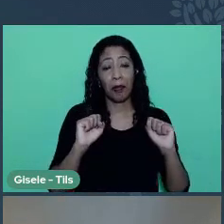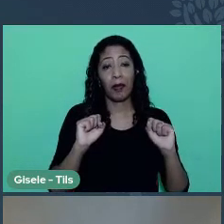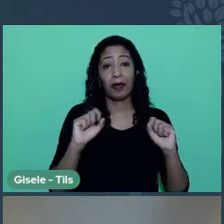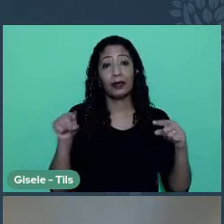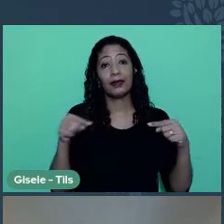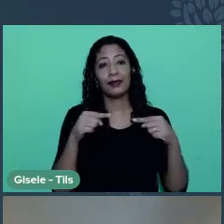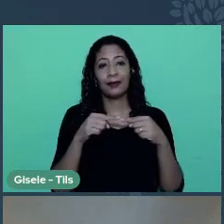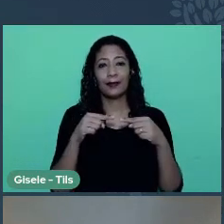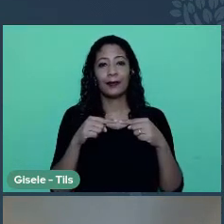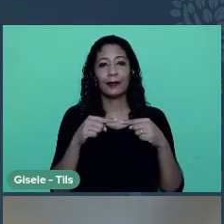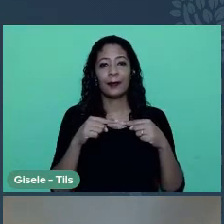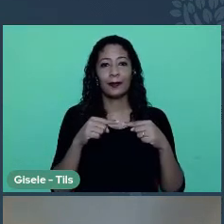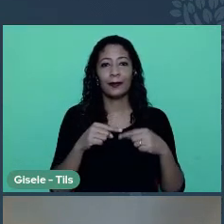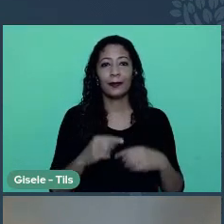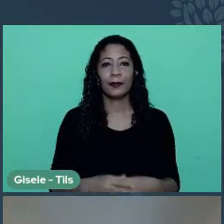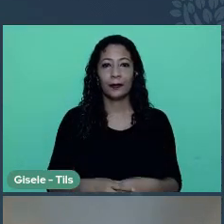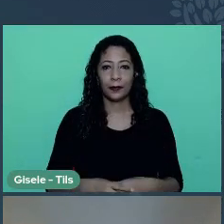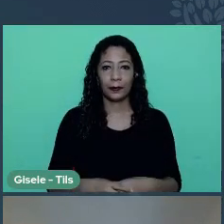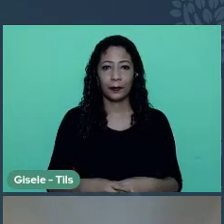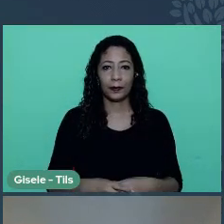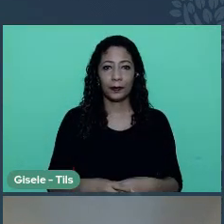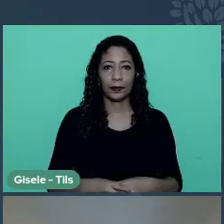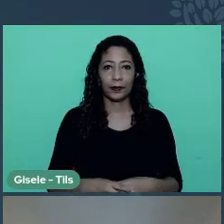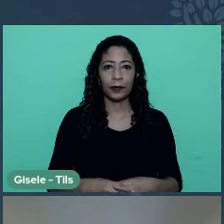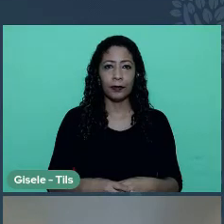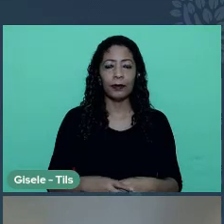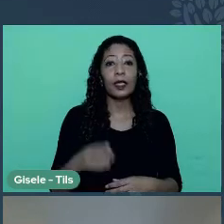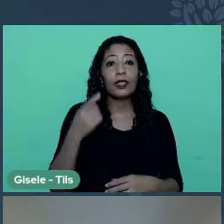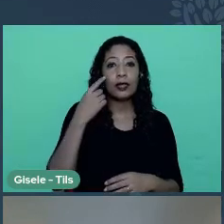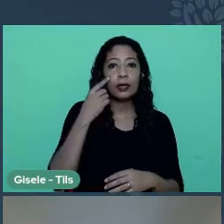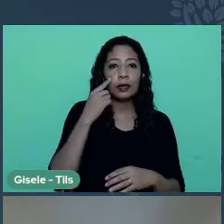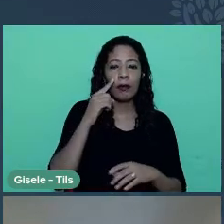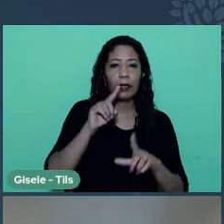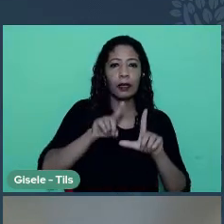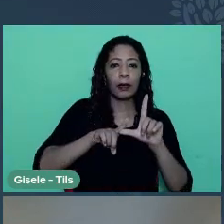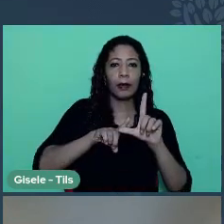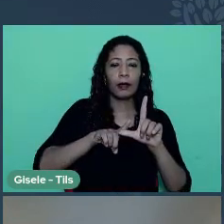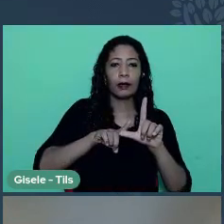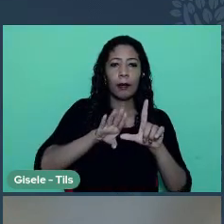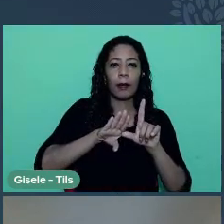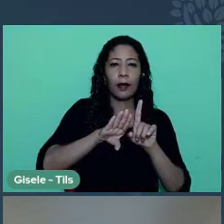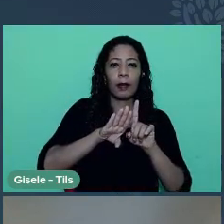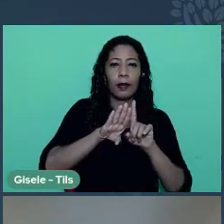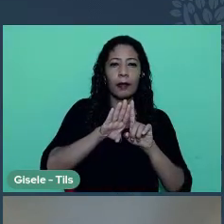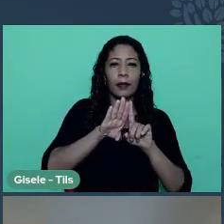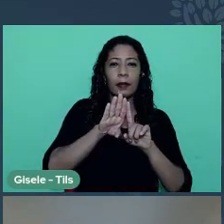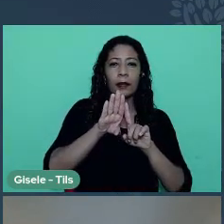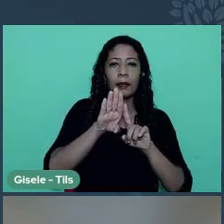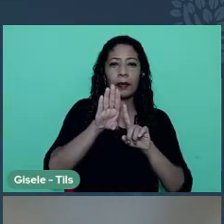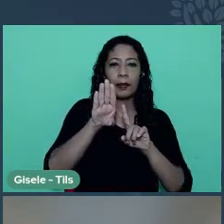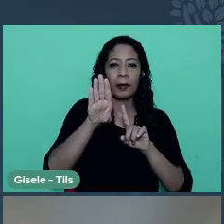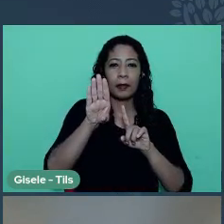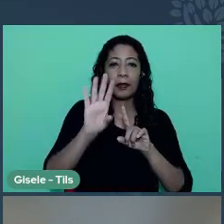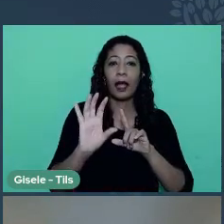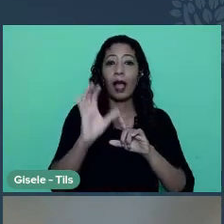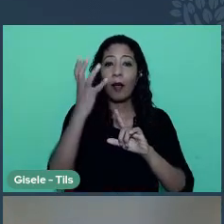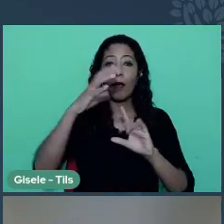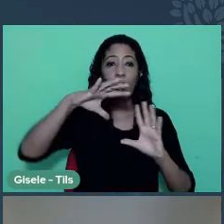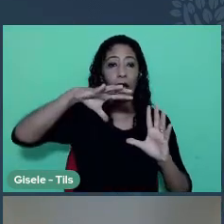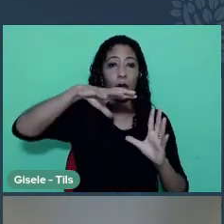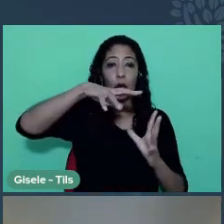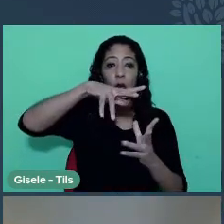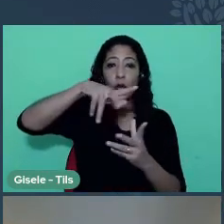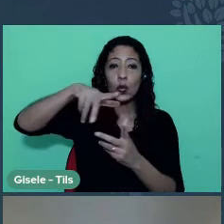coisas. E a gente vê que essa tendência de asma e obesidade acontece no mundo inteiro. Então, cada linha